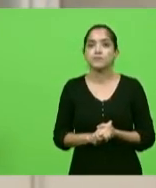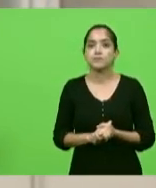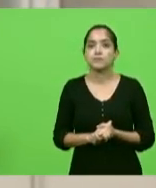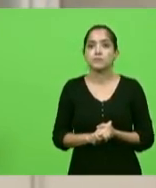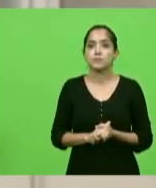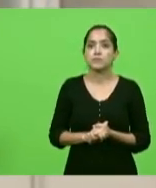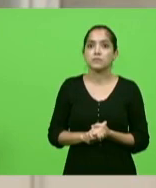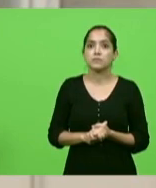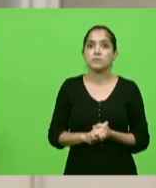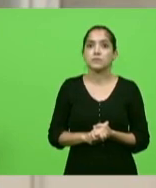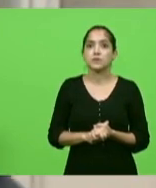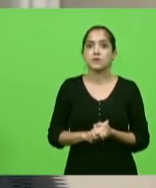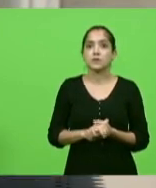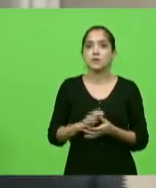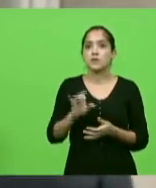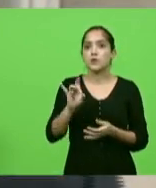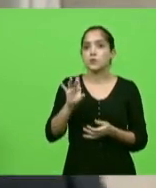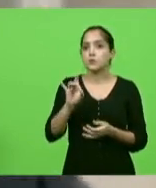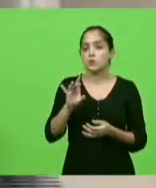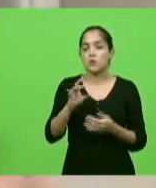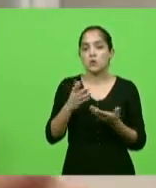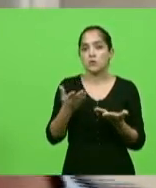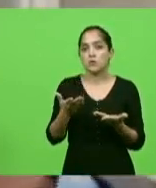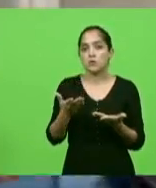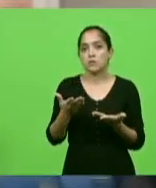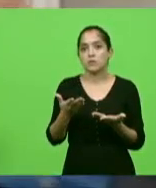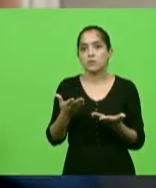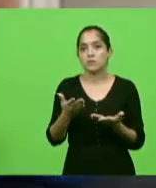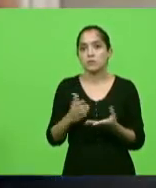e não não apenas 1